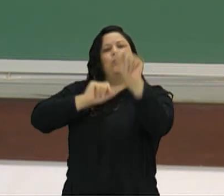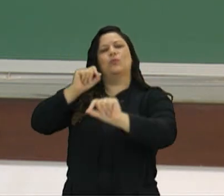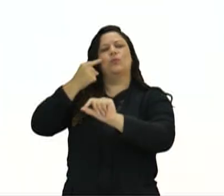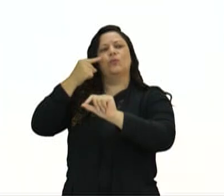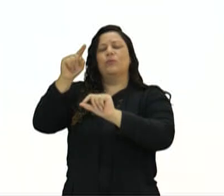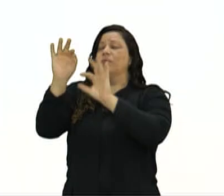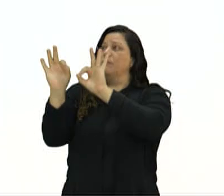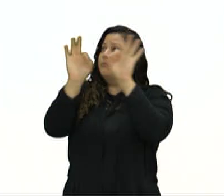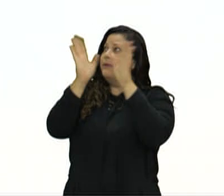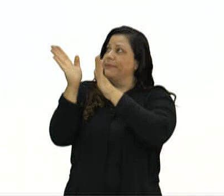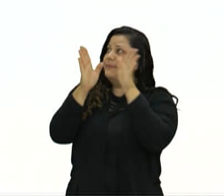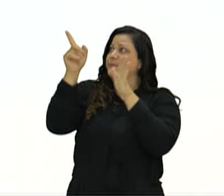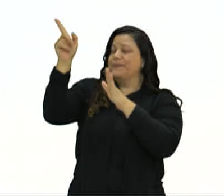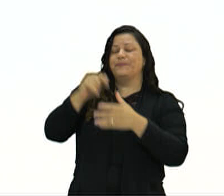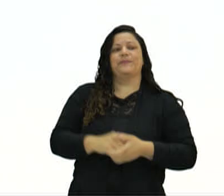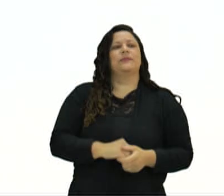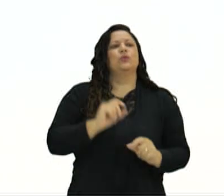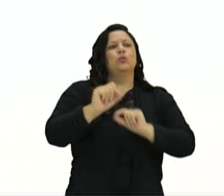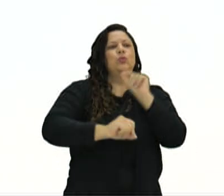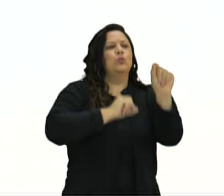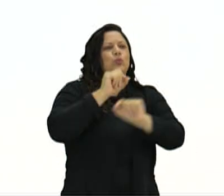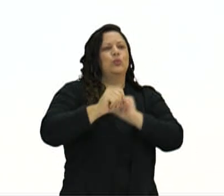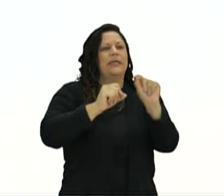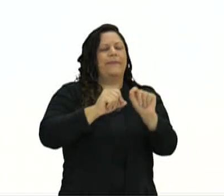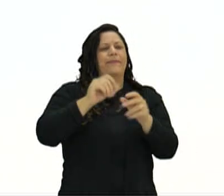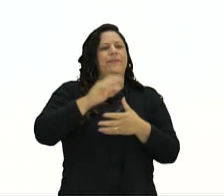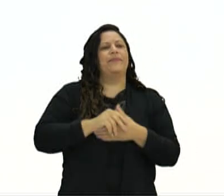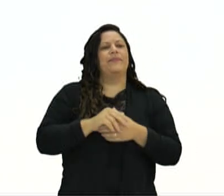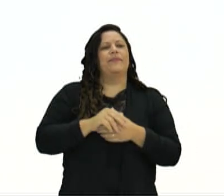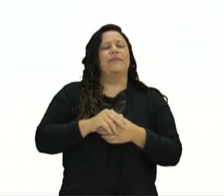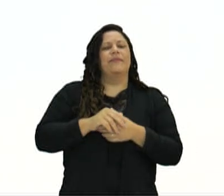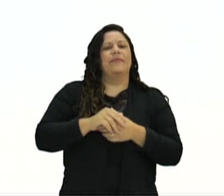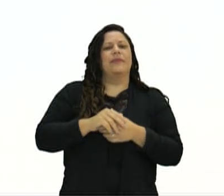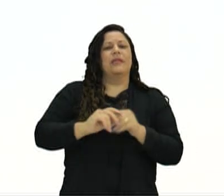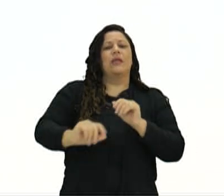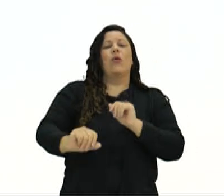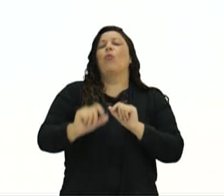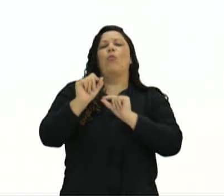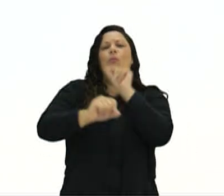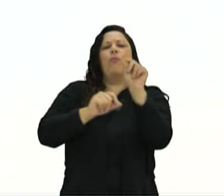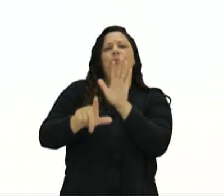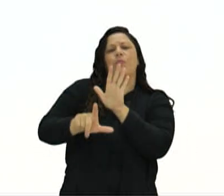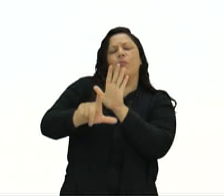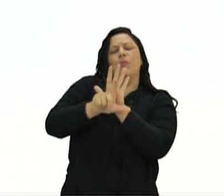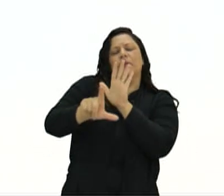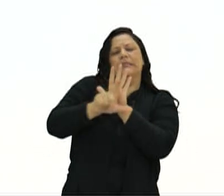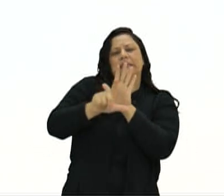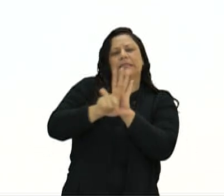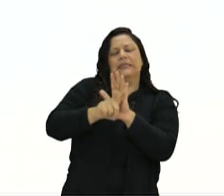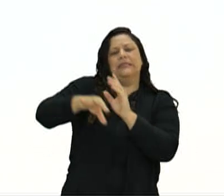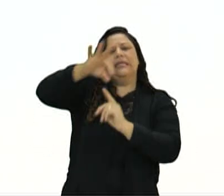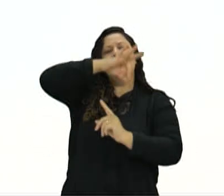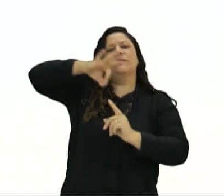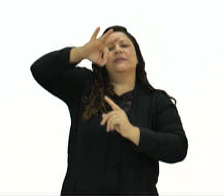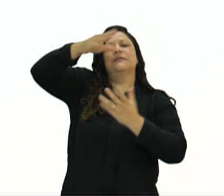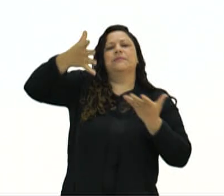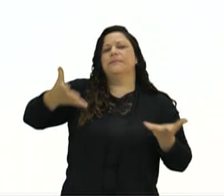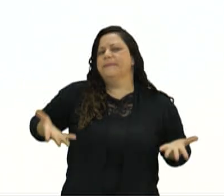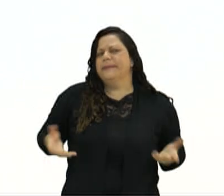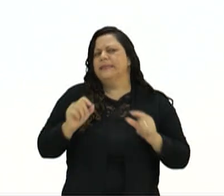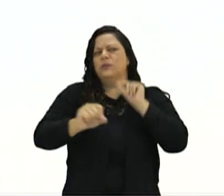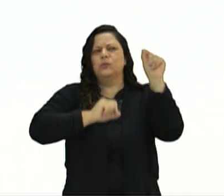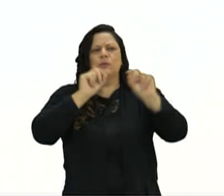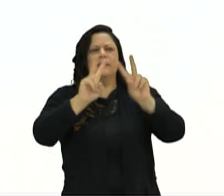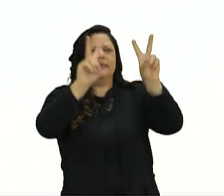o espírito das leis. A gente tem aqui uma ideia e eu quero que vocês observem e respondam a seguinte questão. Em O Espírito